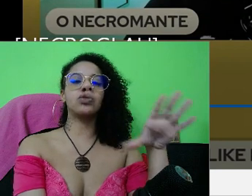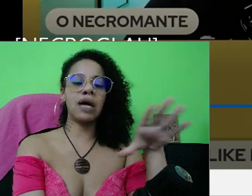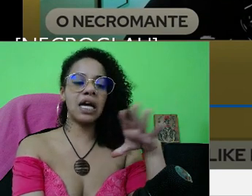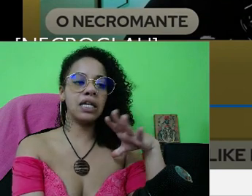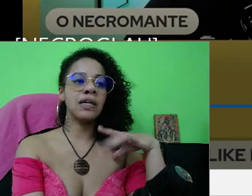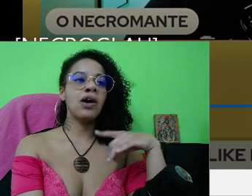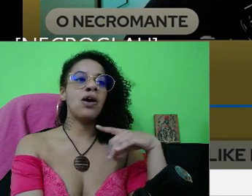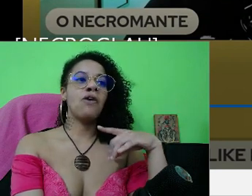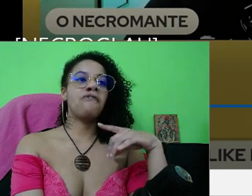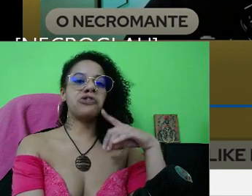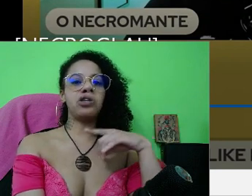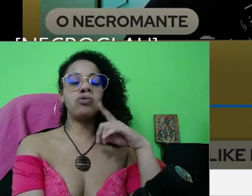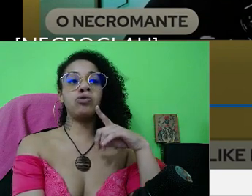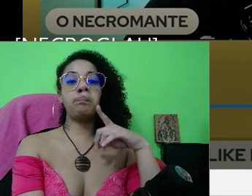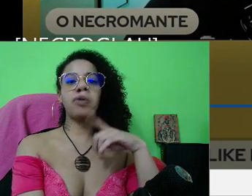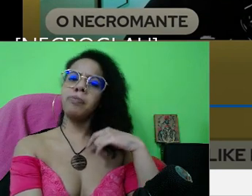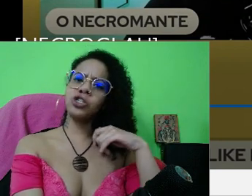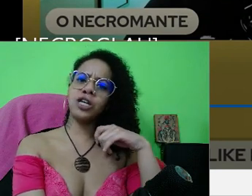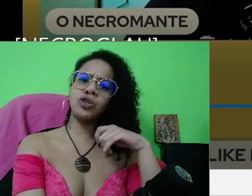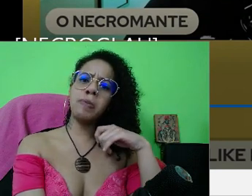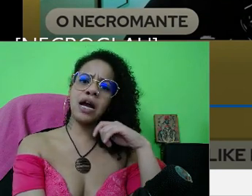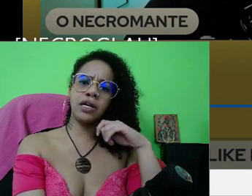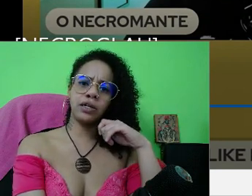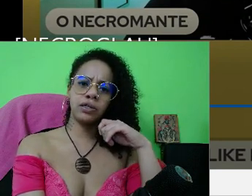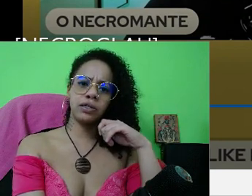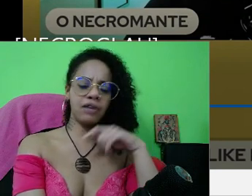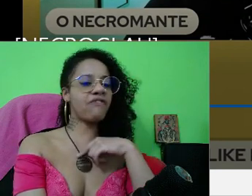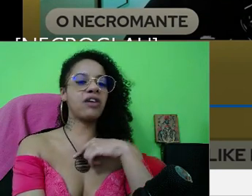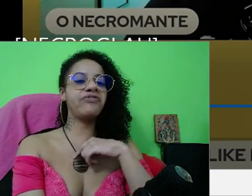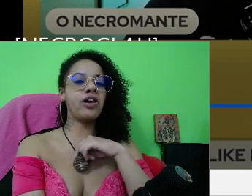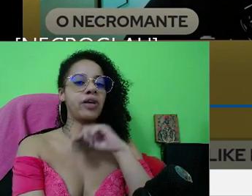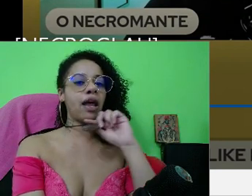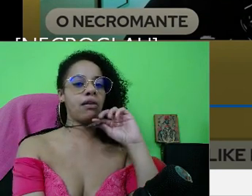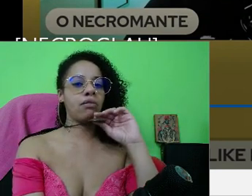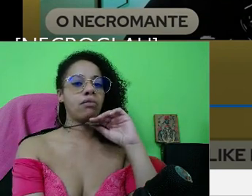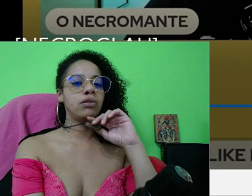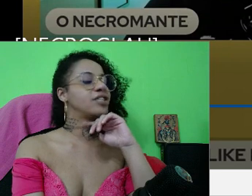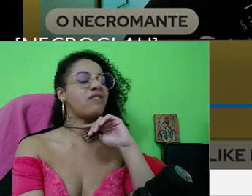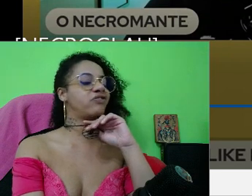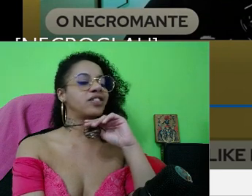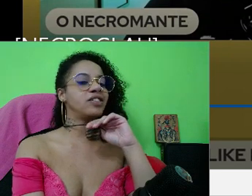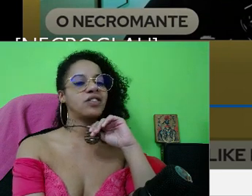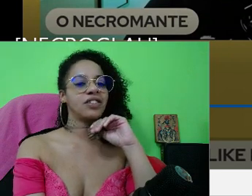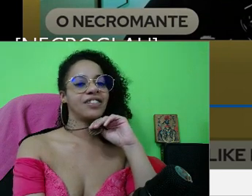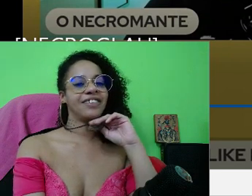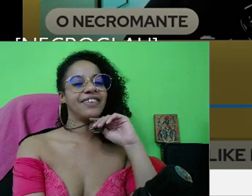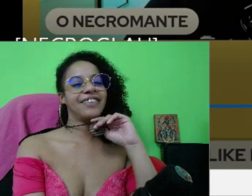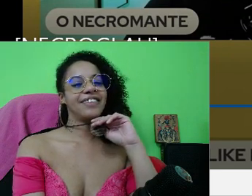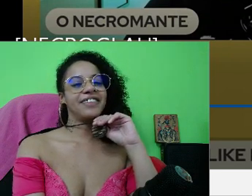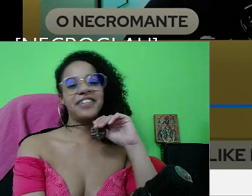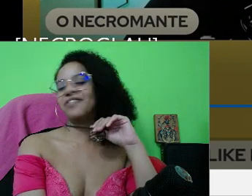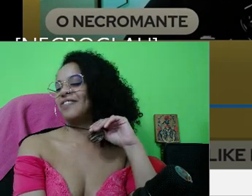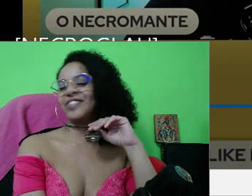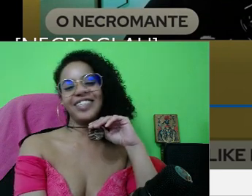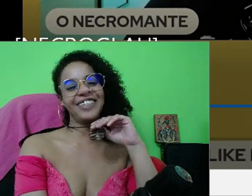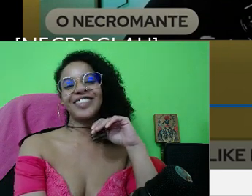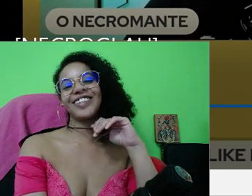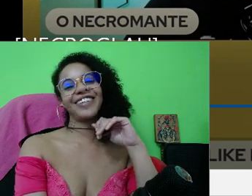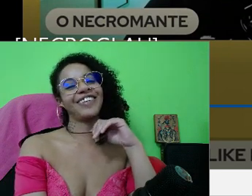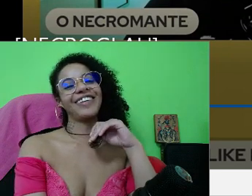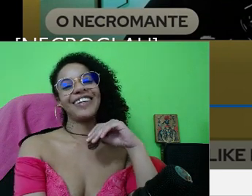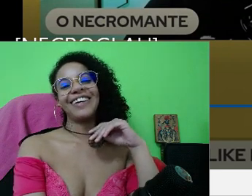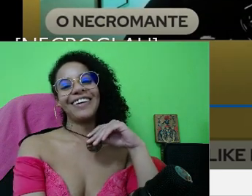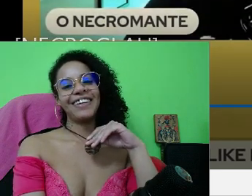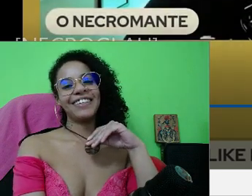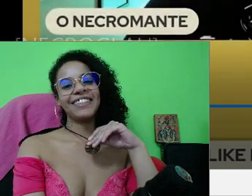e tudo mais foi no próprio chat do Marley Você não vai falar que fui eu né você não vai fazer isso você não vai fazer